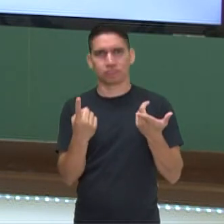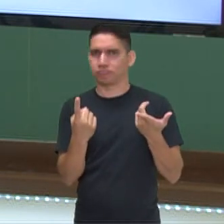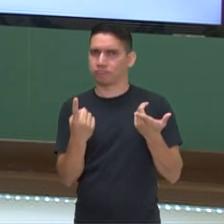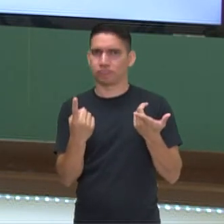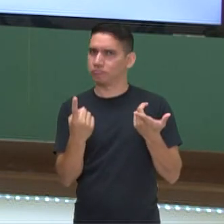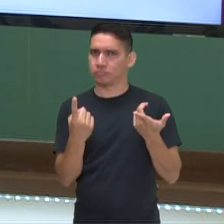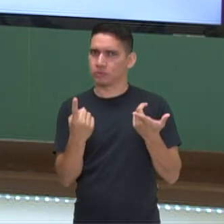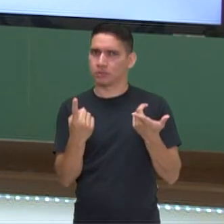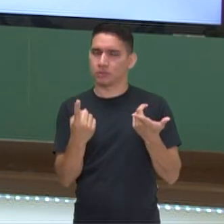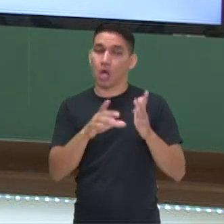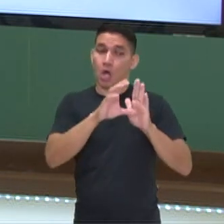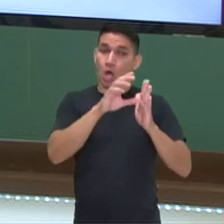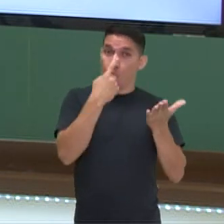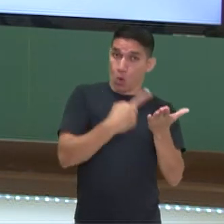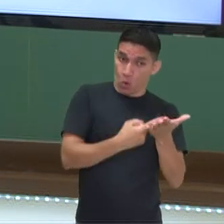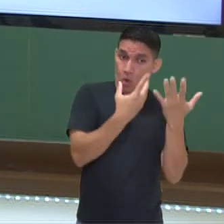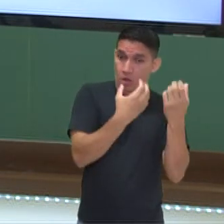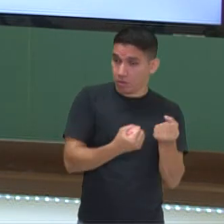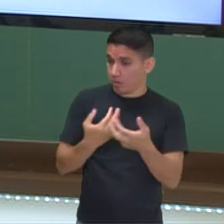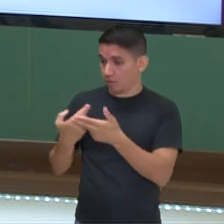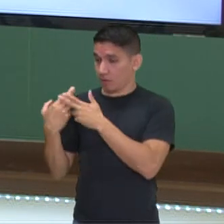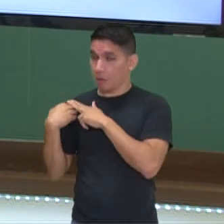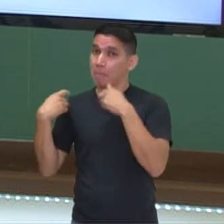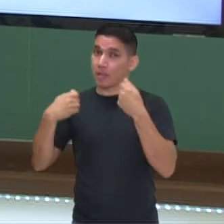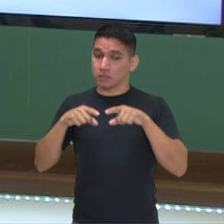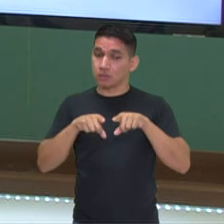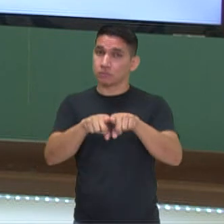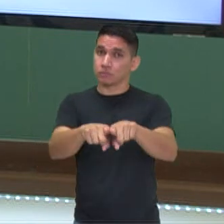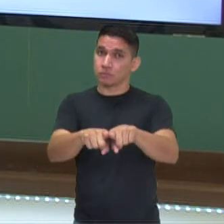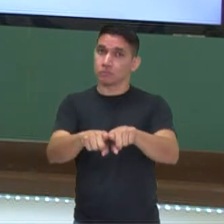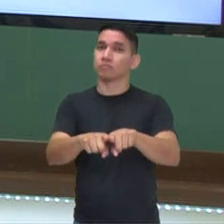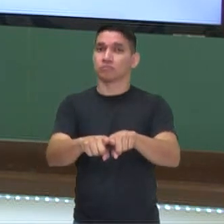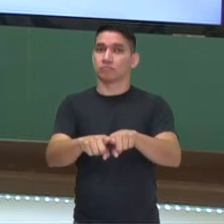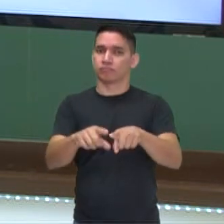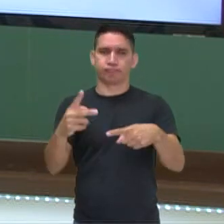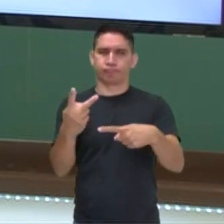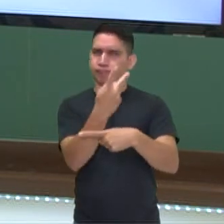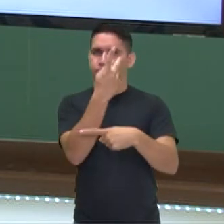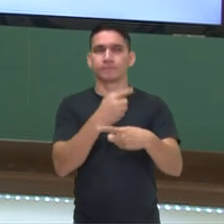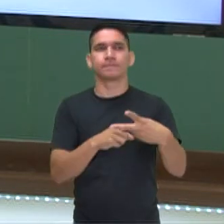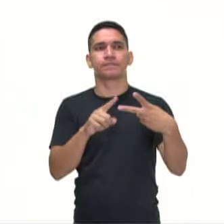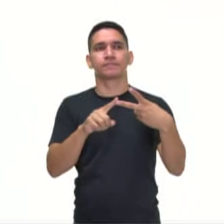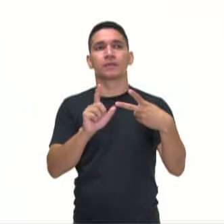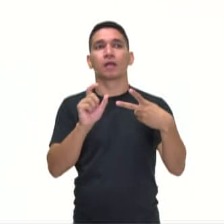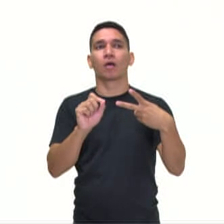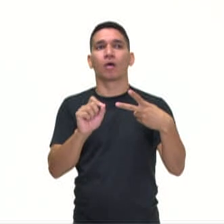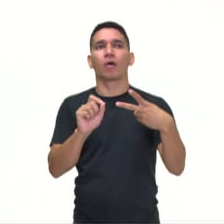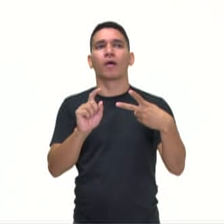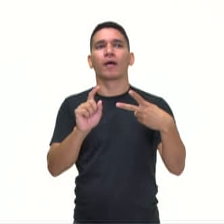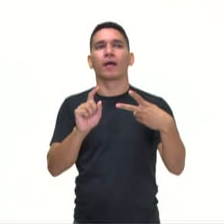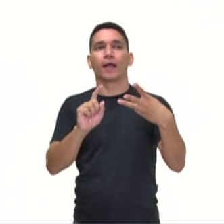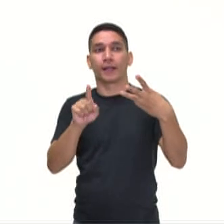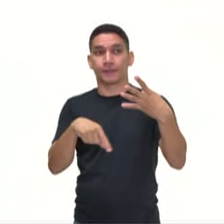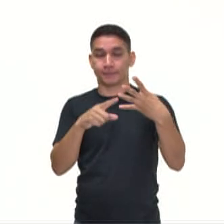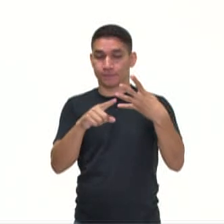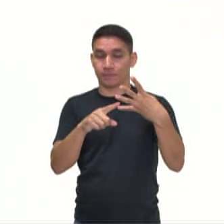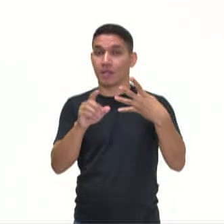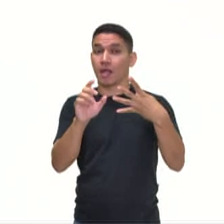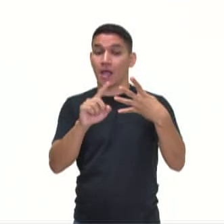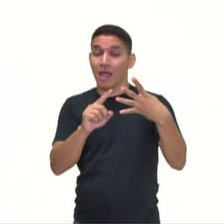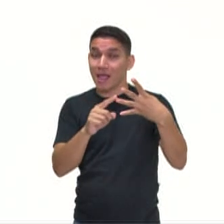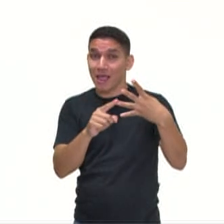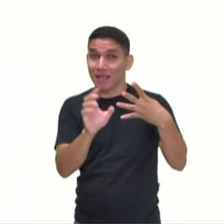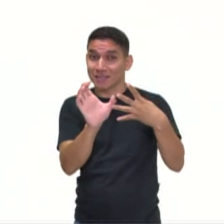né? Compromisso e responsabilidade, a gente precisa ter os dois. Então aqui, né? Compromisso e responsabilidade são duas